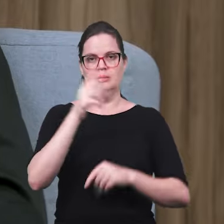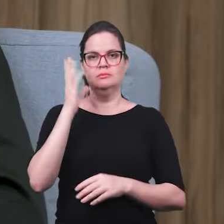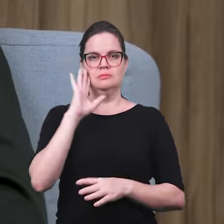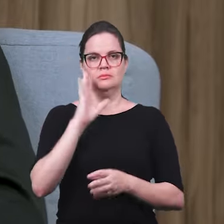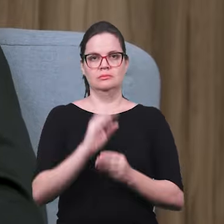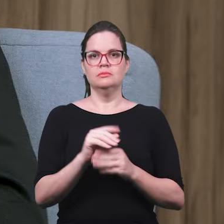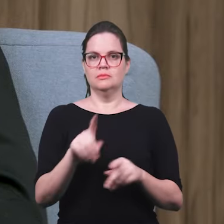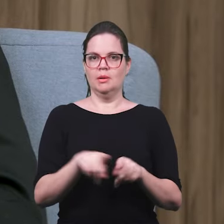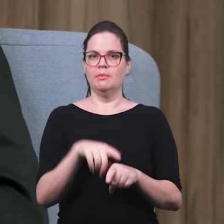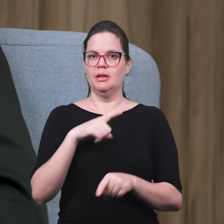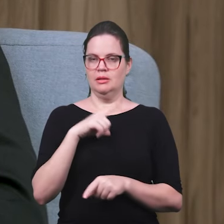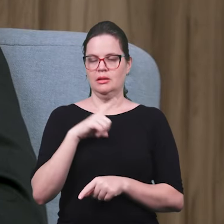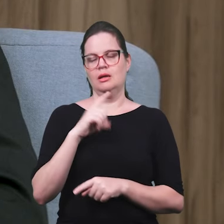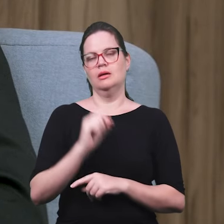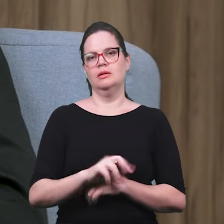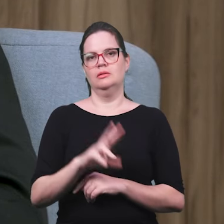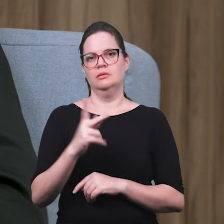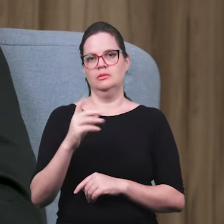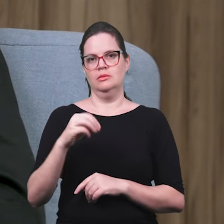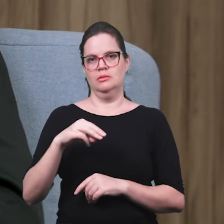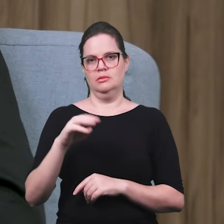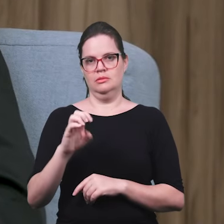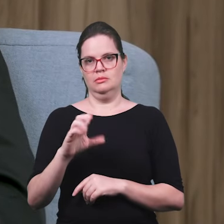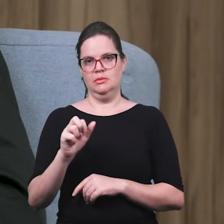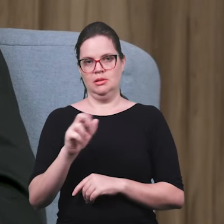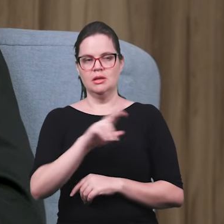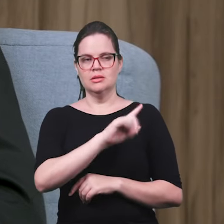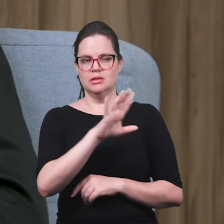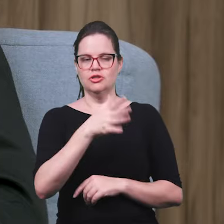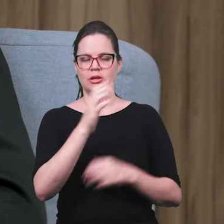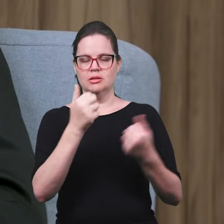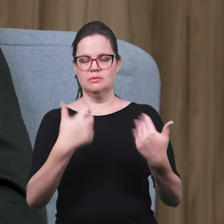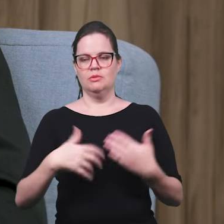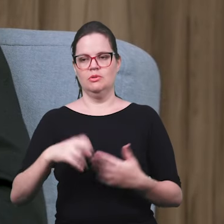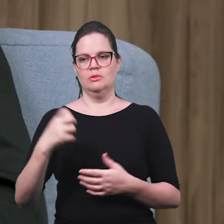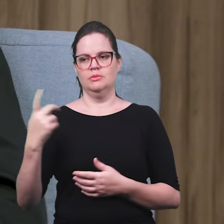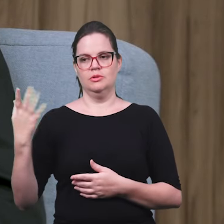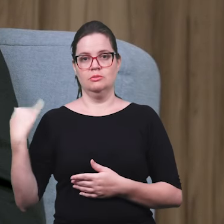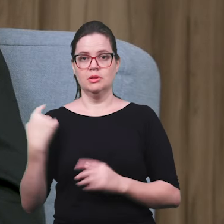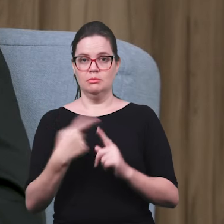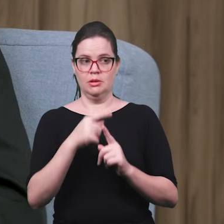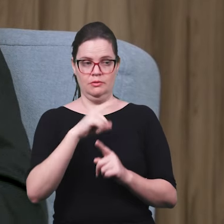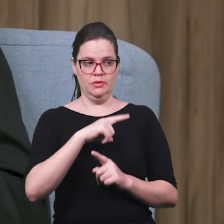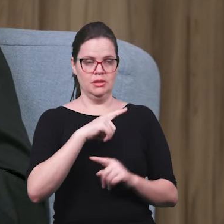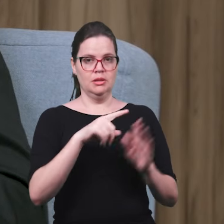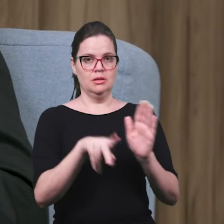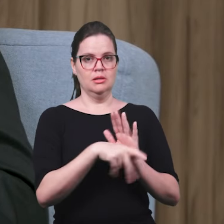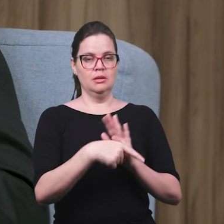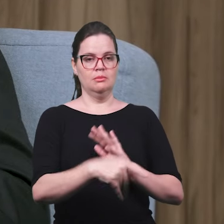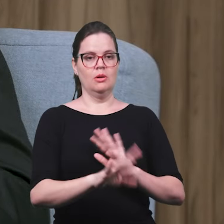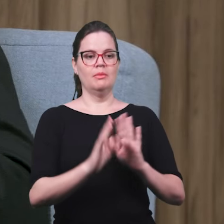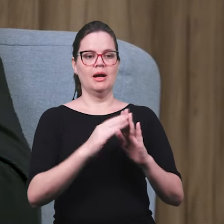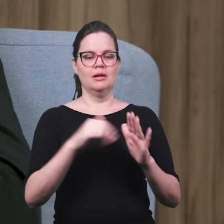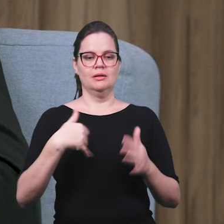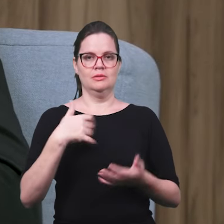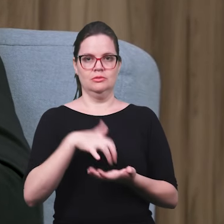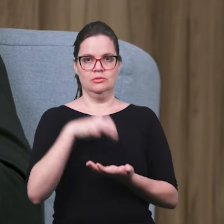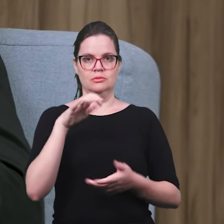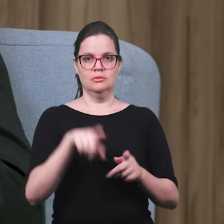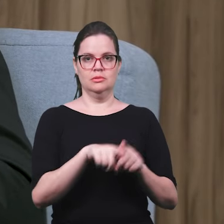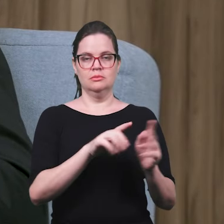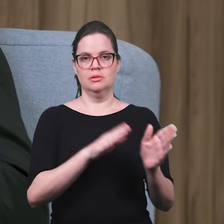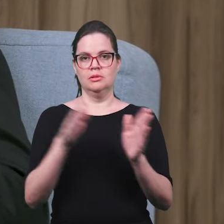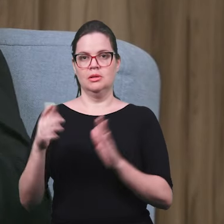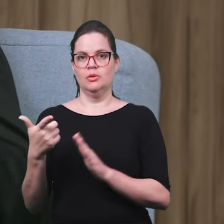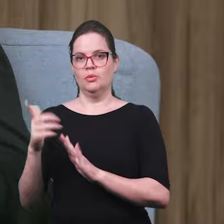tem um home care também, né? No último episódio você comentou sobre isso, que além da clínica, né, da casa de repouso,